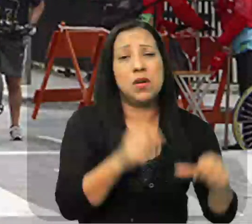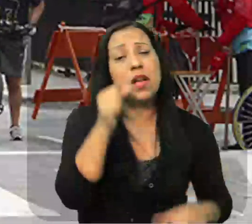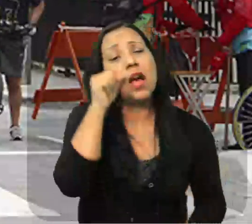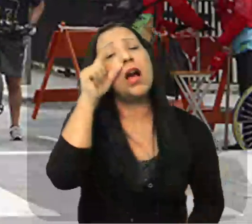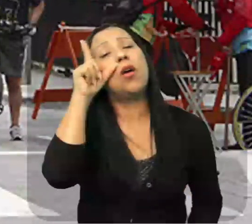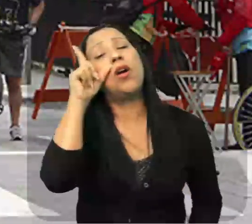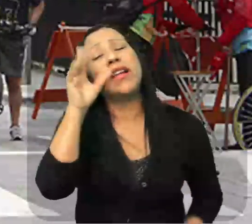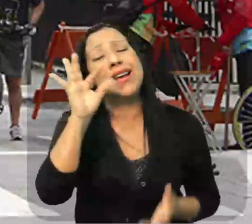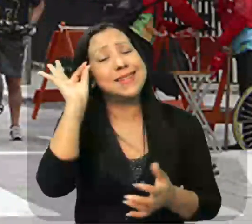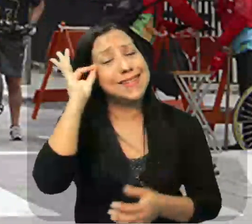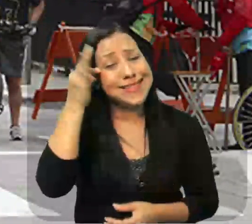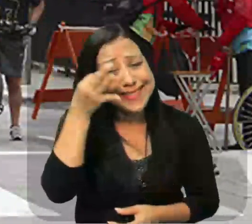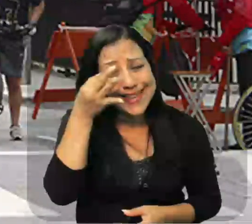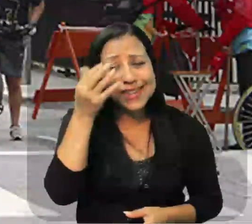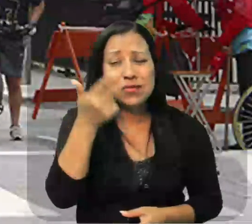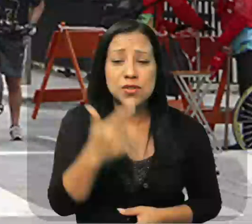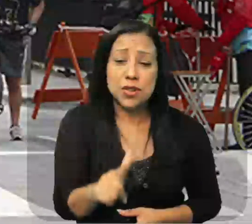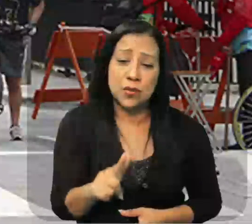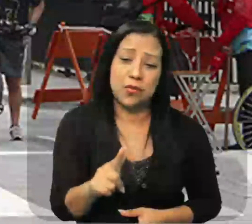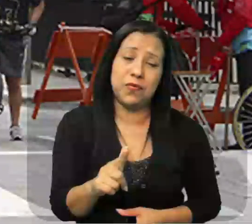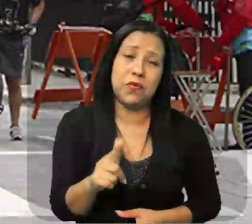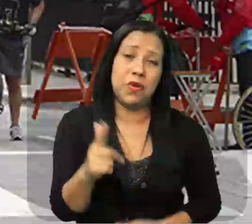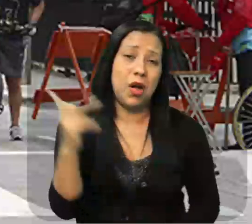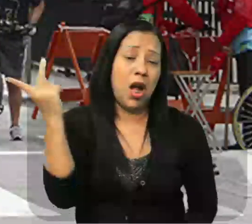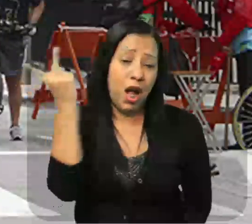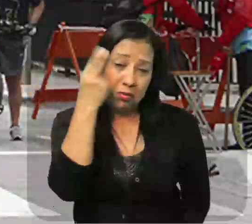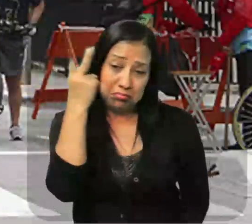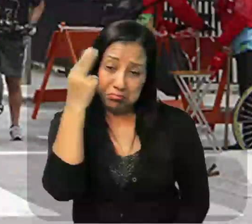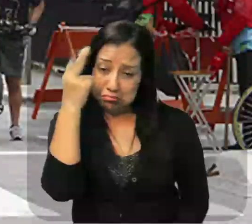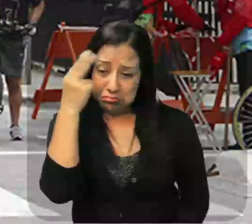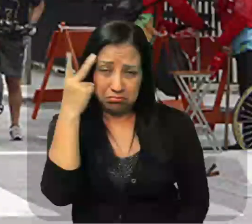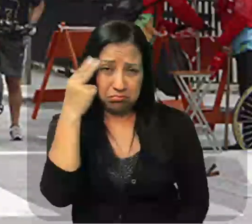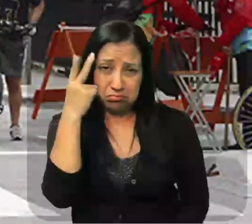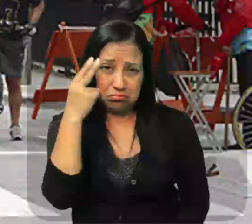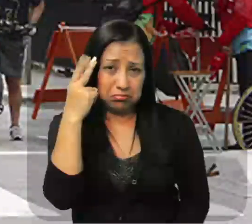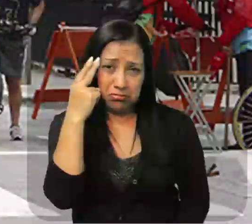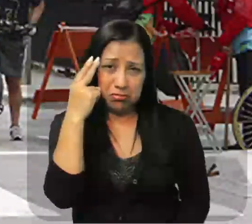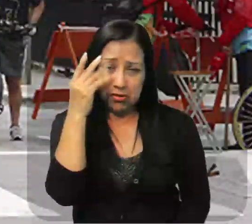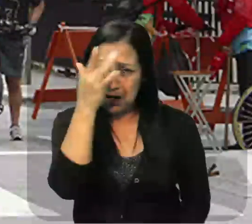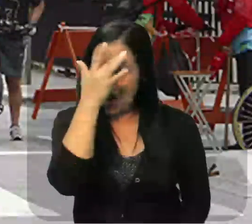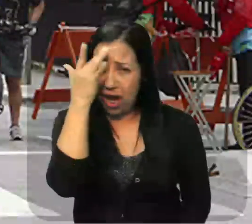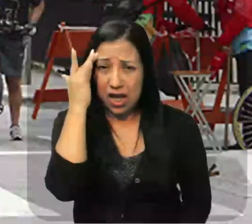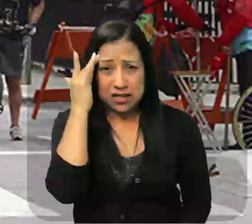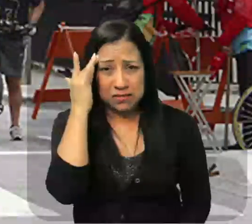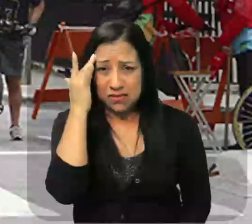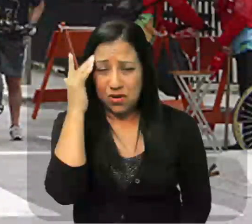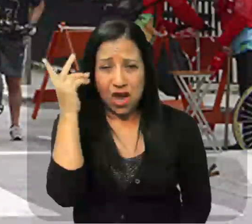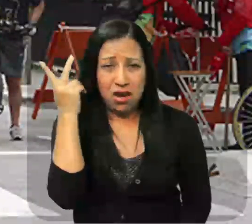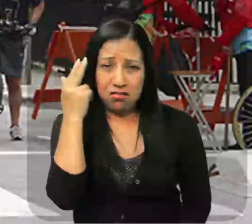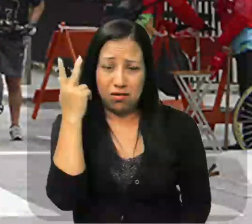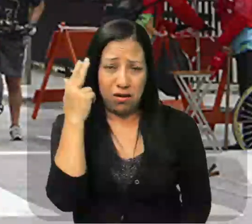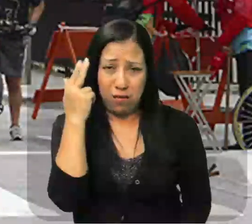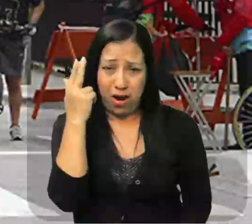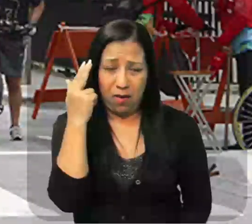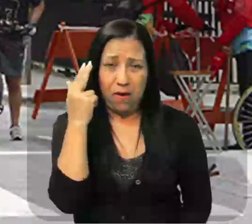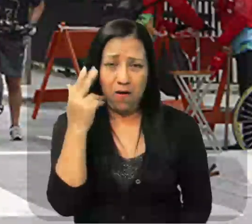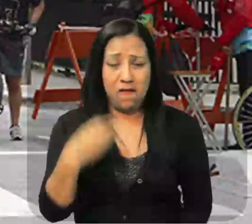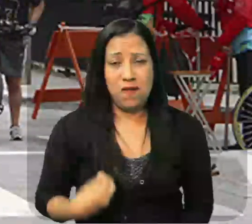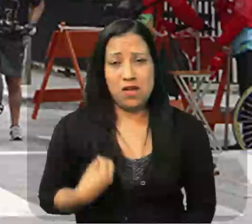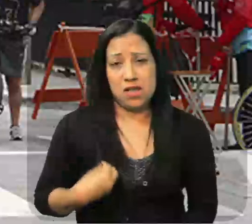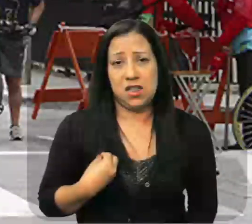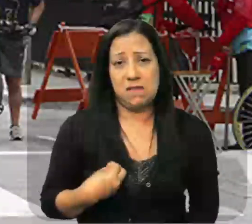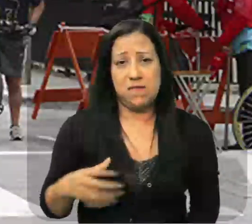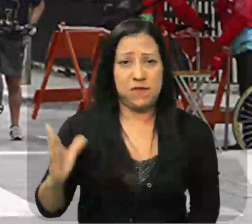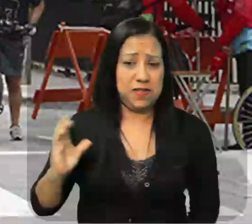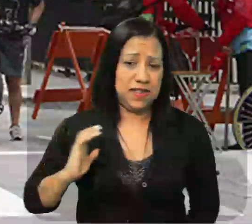cedo de novo. É uma rotina já praticamente uma normal da maioria desses brasileiros que vivem nessas